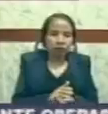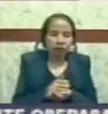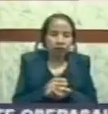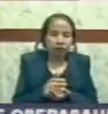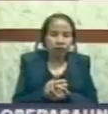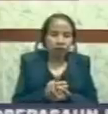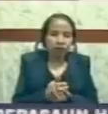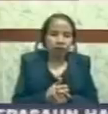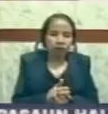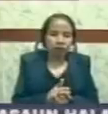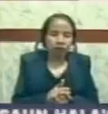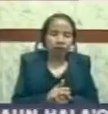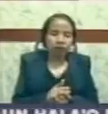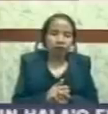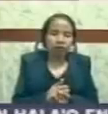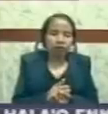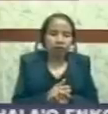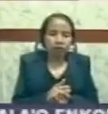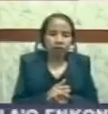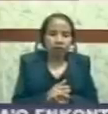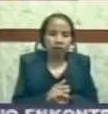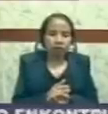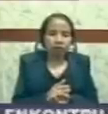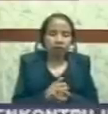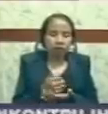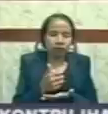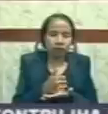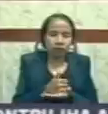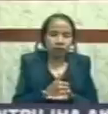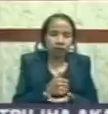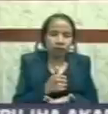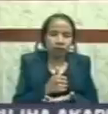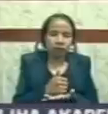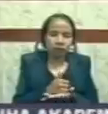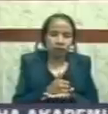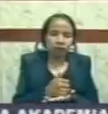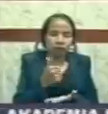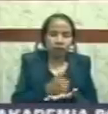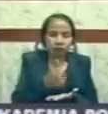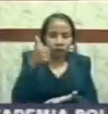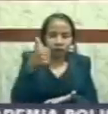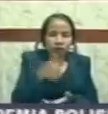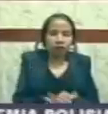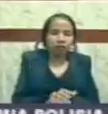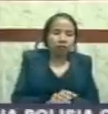do anexo, receitas da região administrativa especial de Acuça e Ambeno, aprovado.